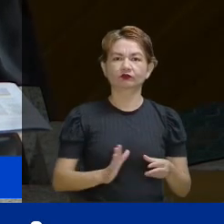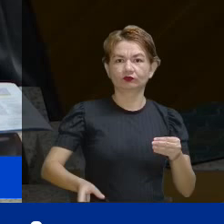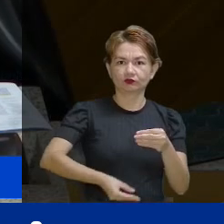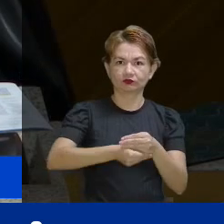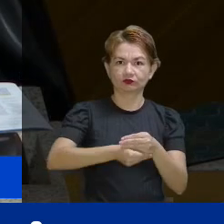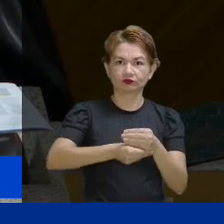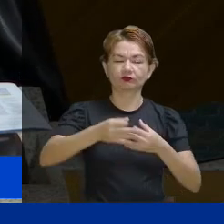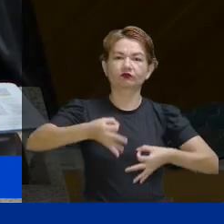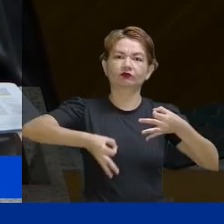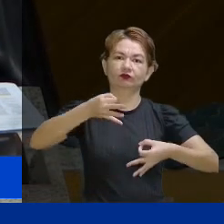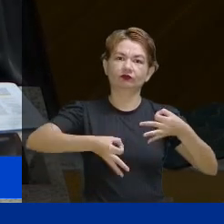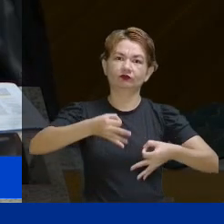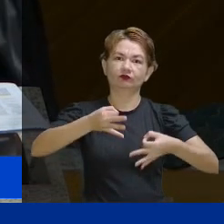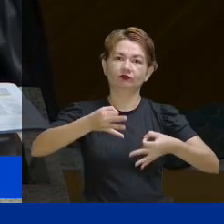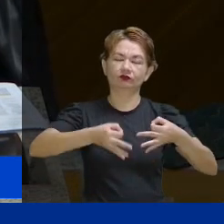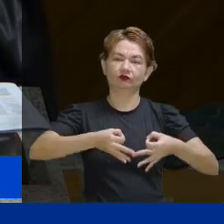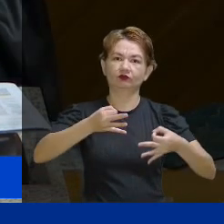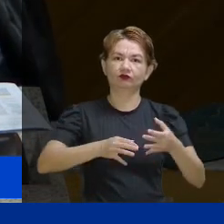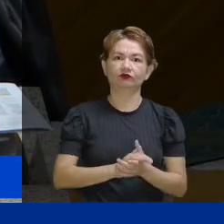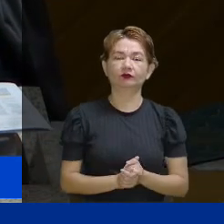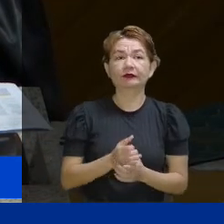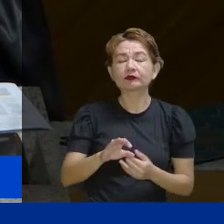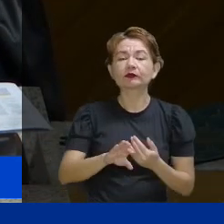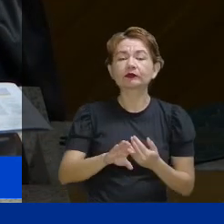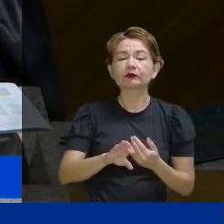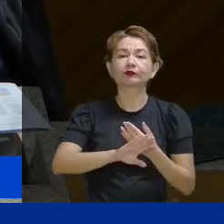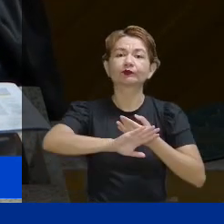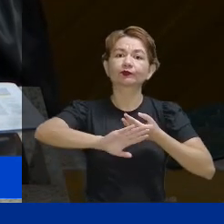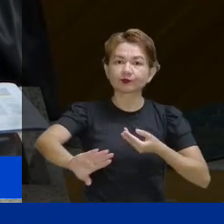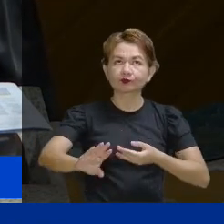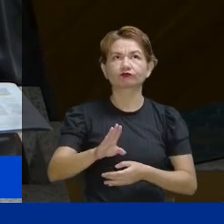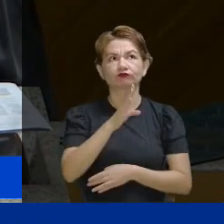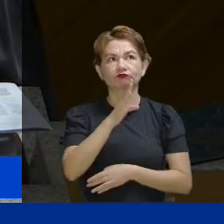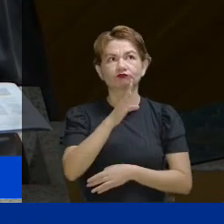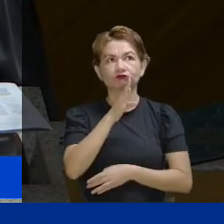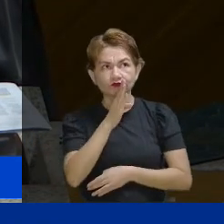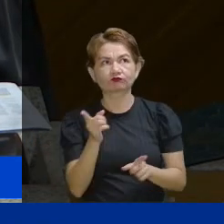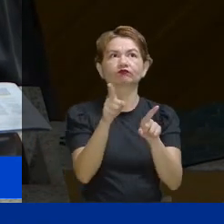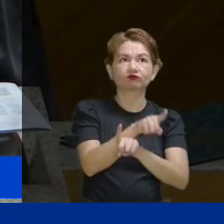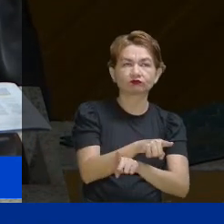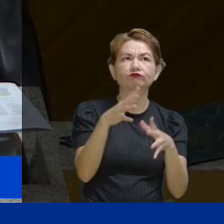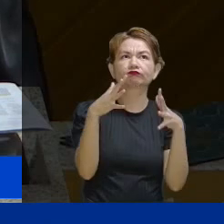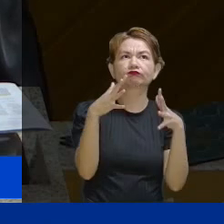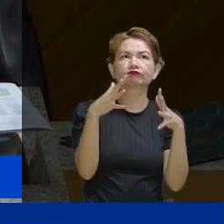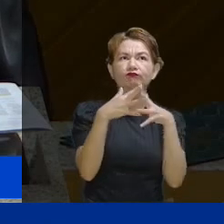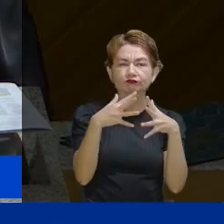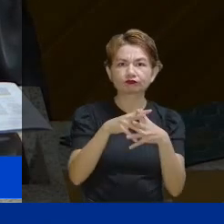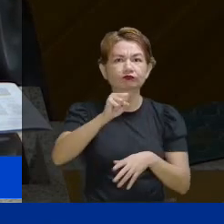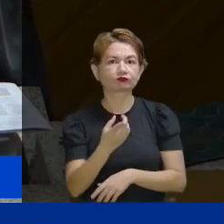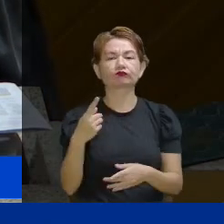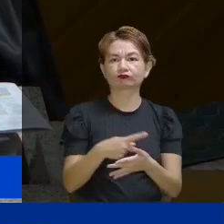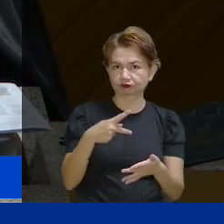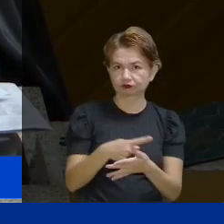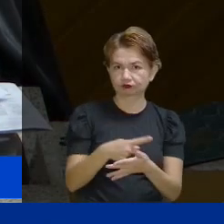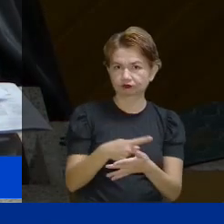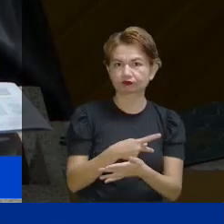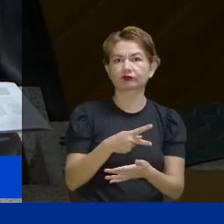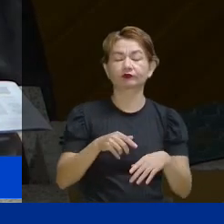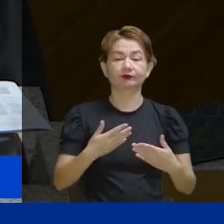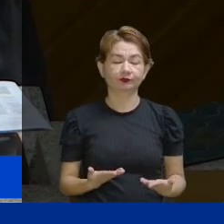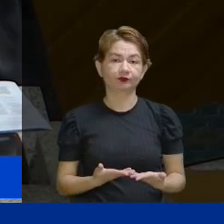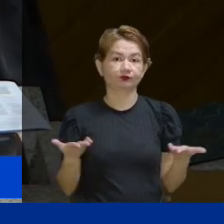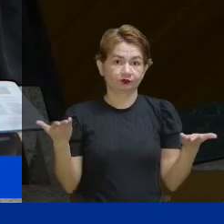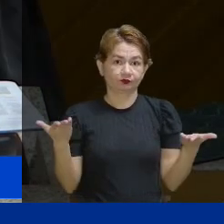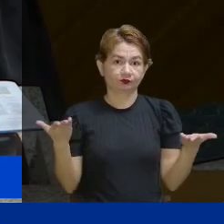integrar o julgado e afastar, eventualmente, omissão, contradição, obscuridade ou erro material. No